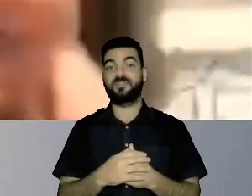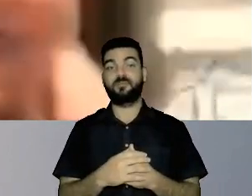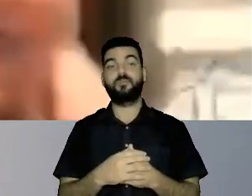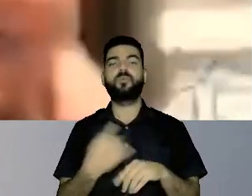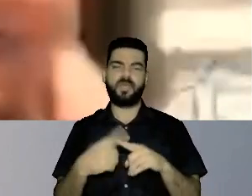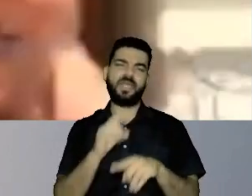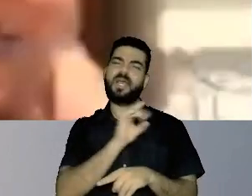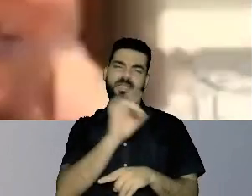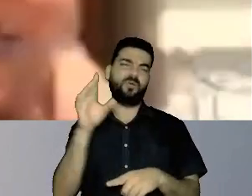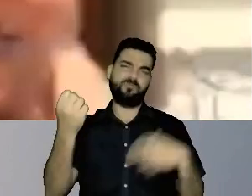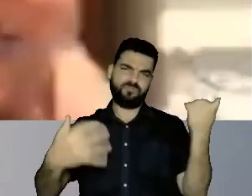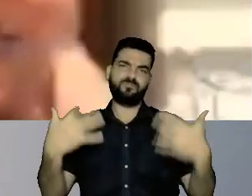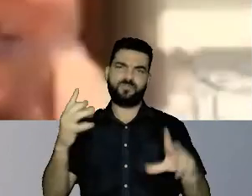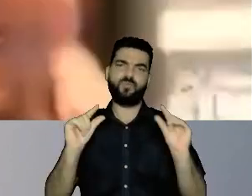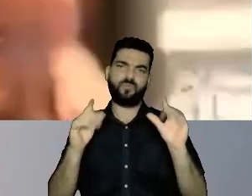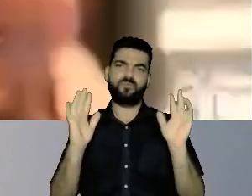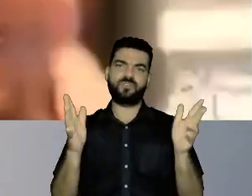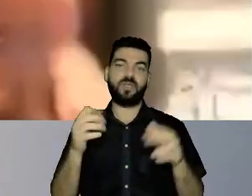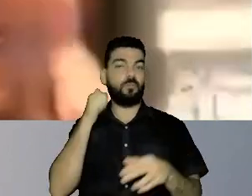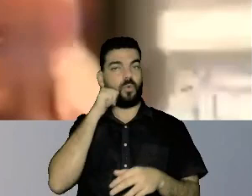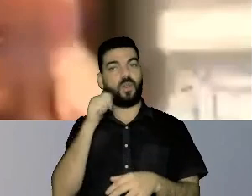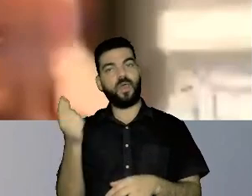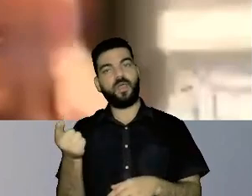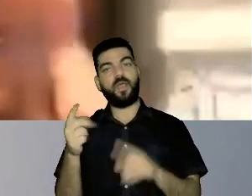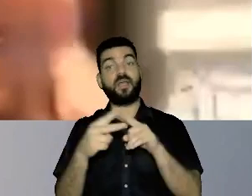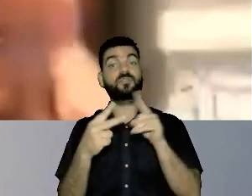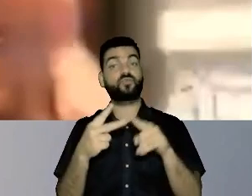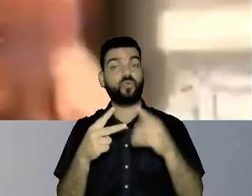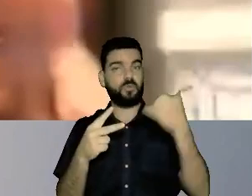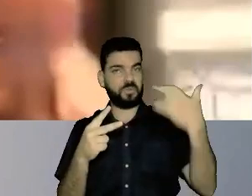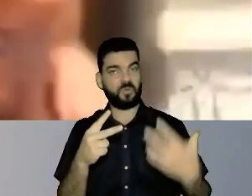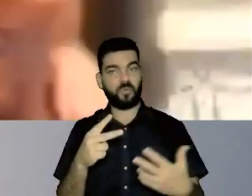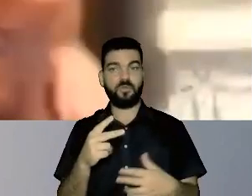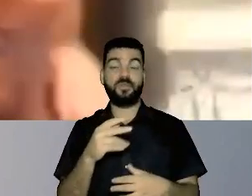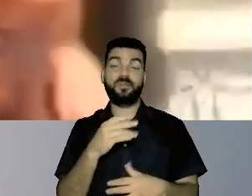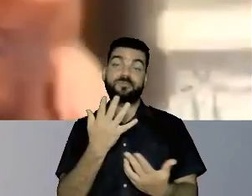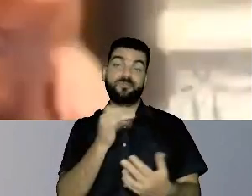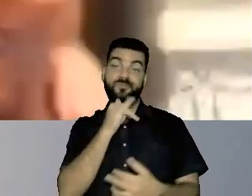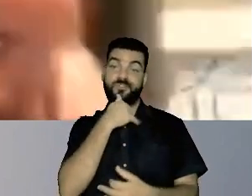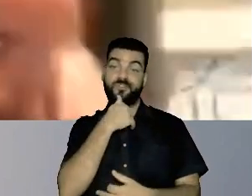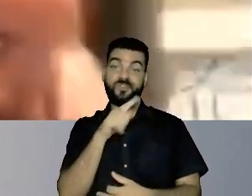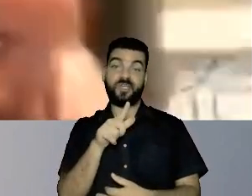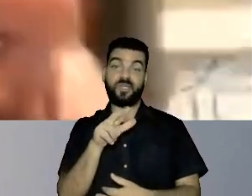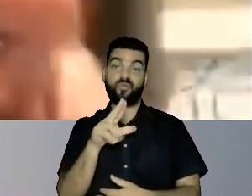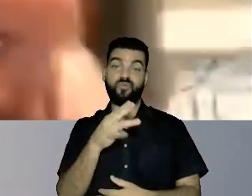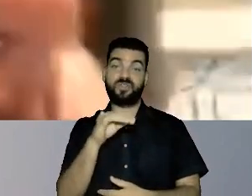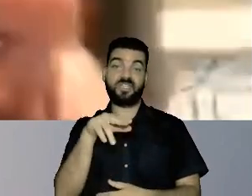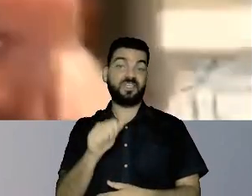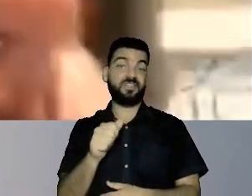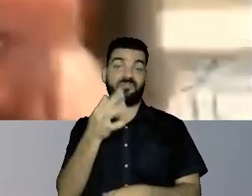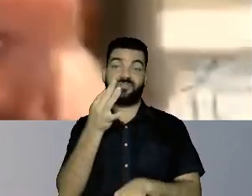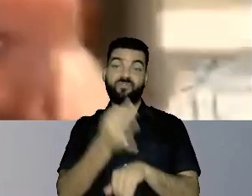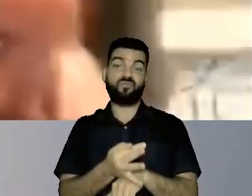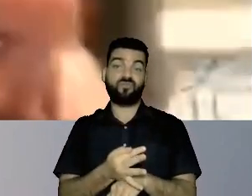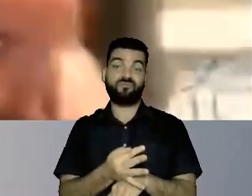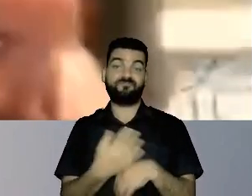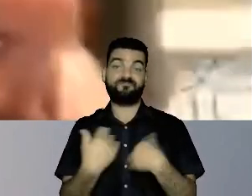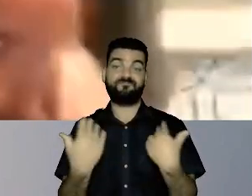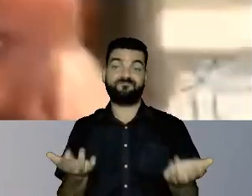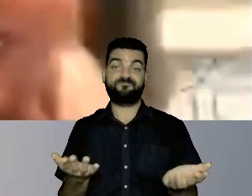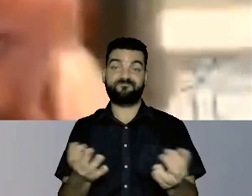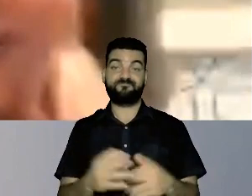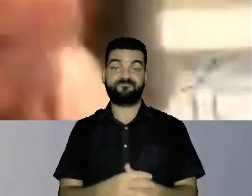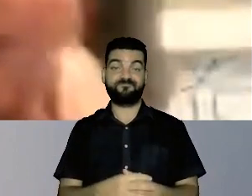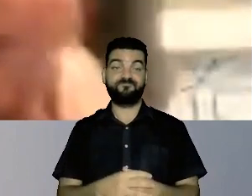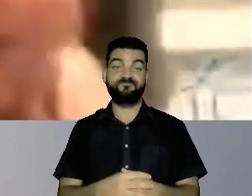com a minha fala, né, contribuir para o que já foi levantado, doutora Inês, doutora Luiz. É uma